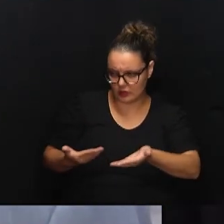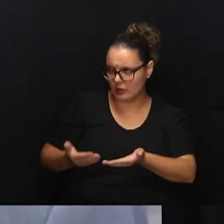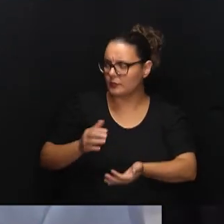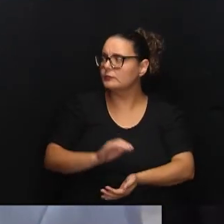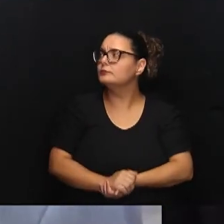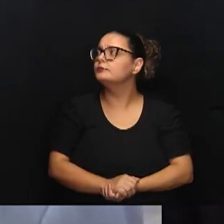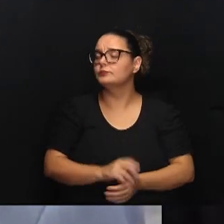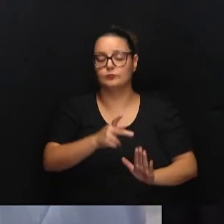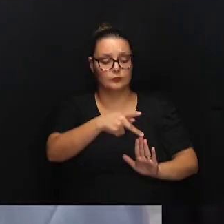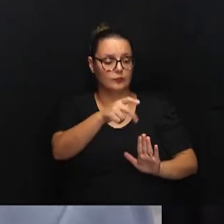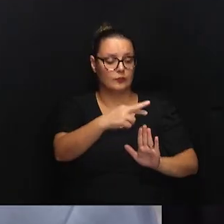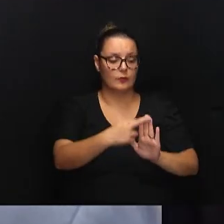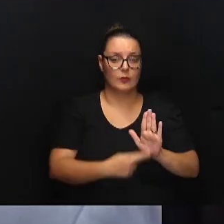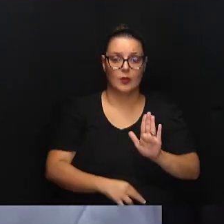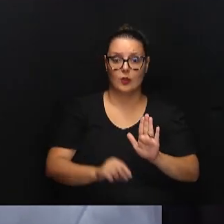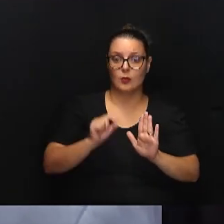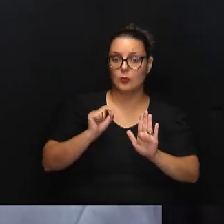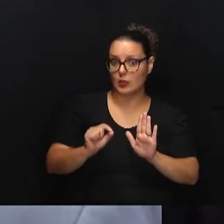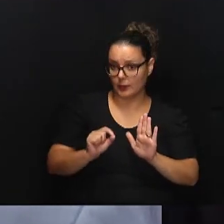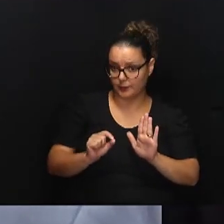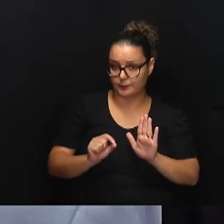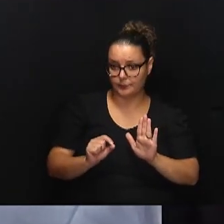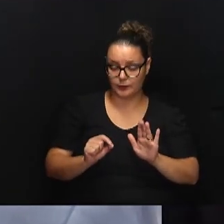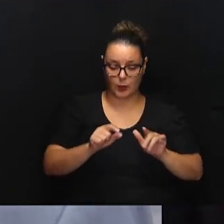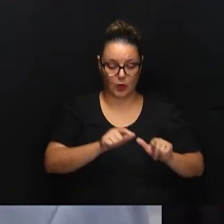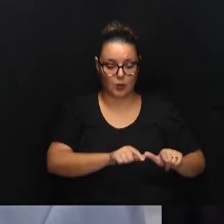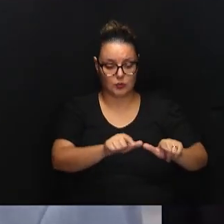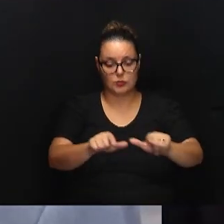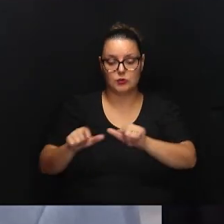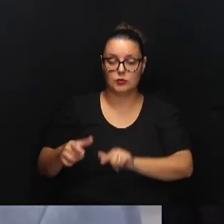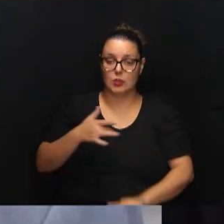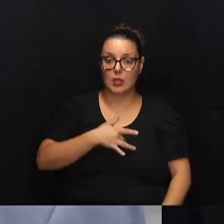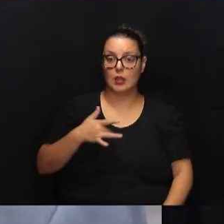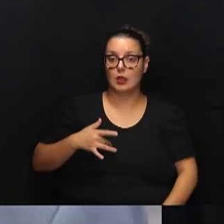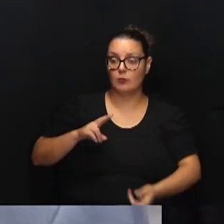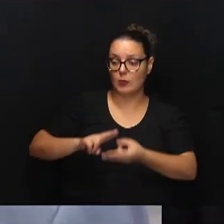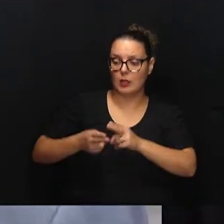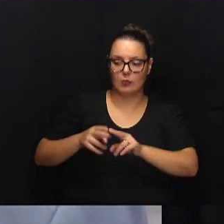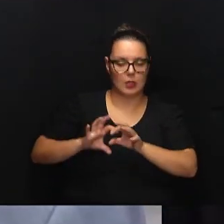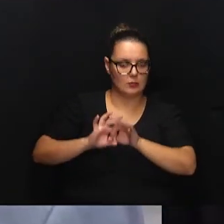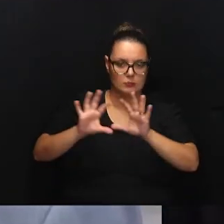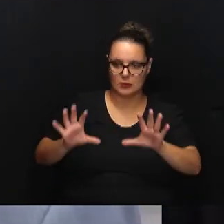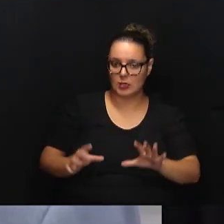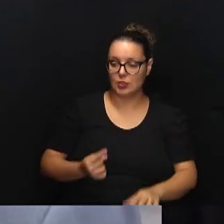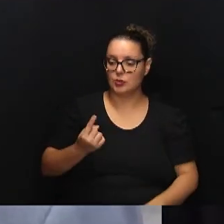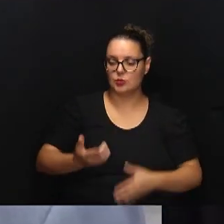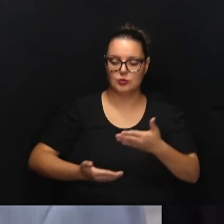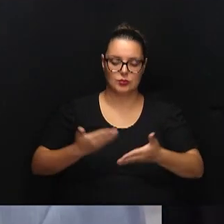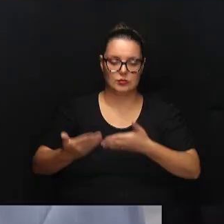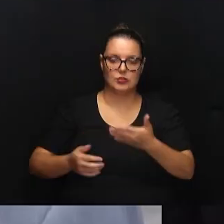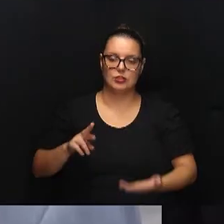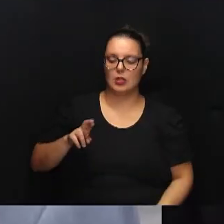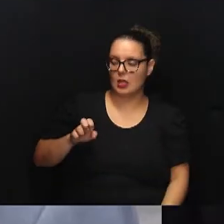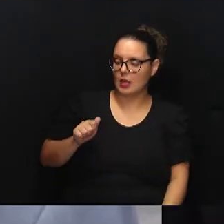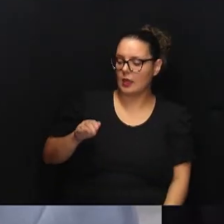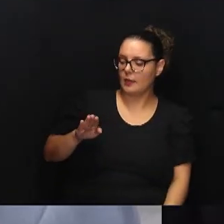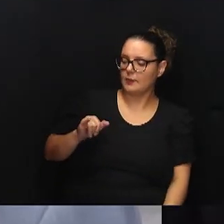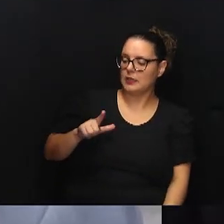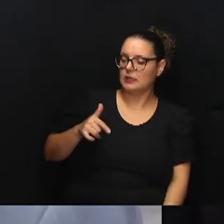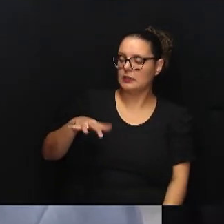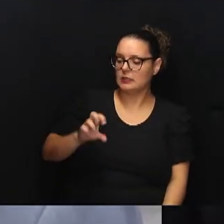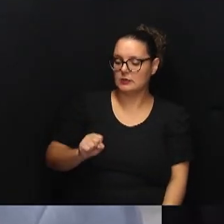redação dizendo assim: os estabelecimentos de saúde habilitados em apenas um serviço de reabilitação são